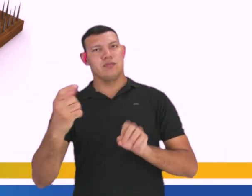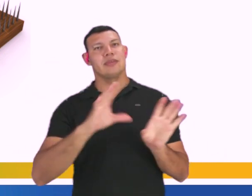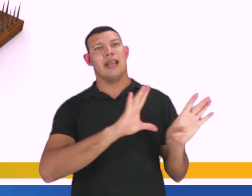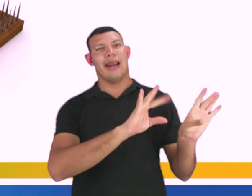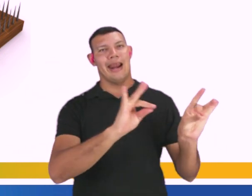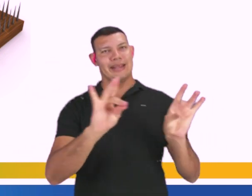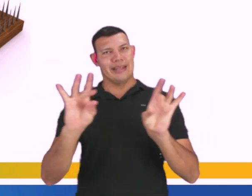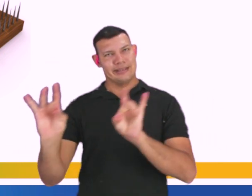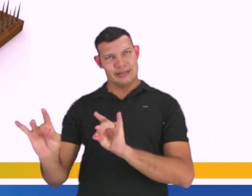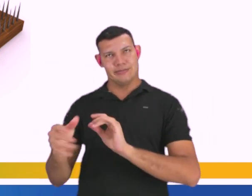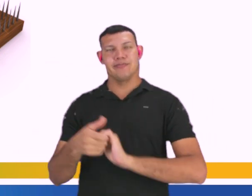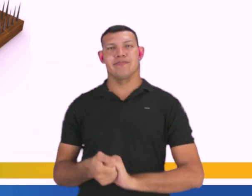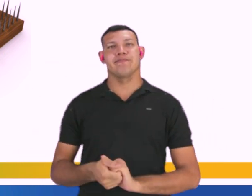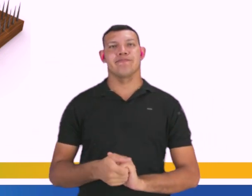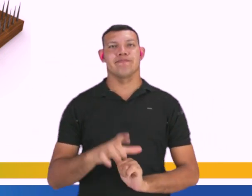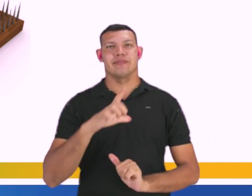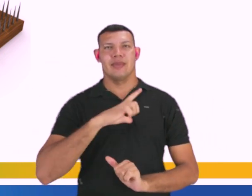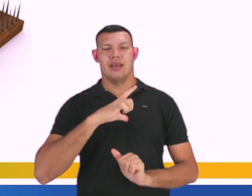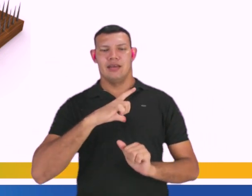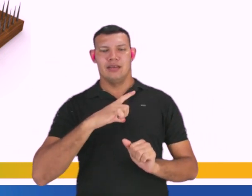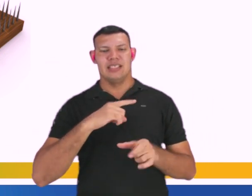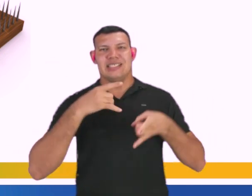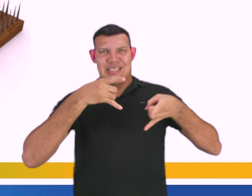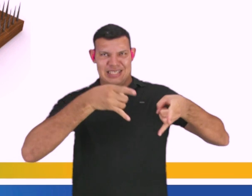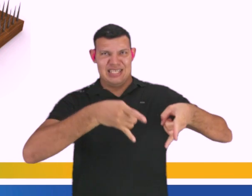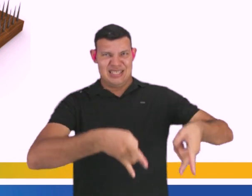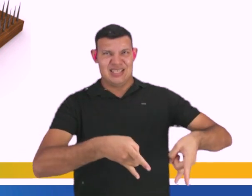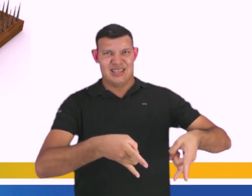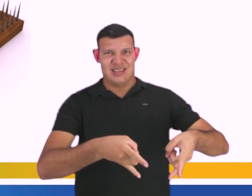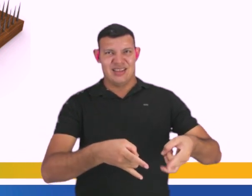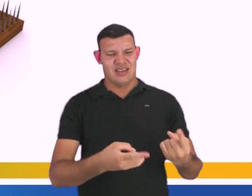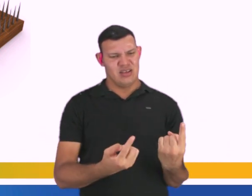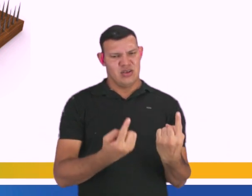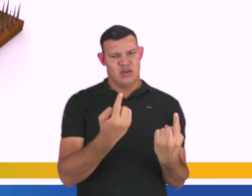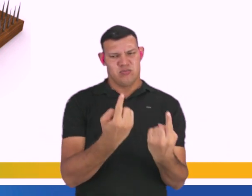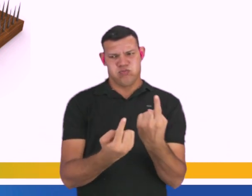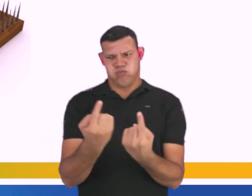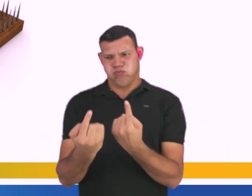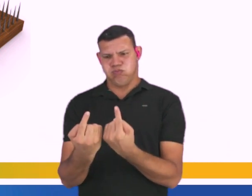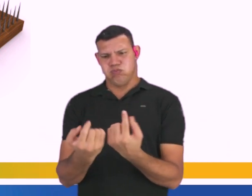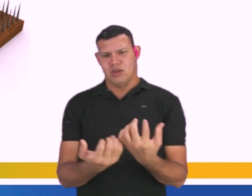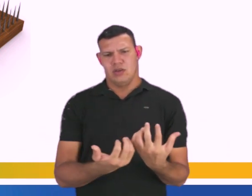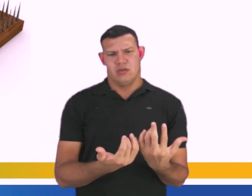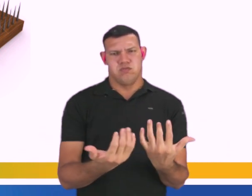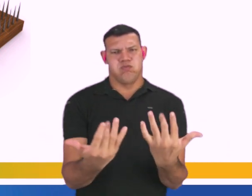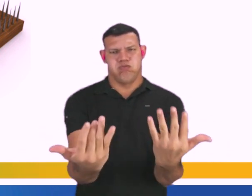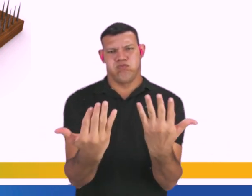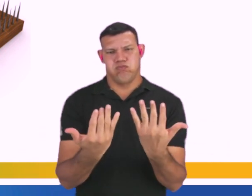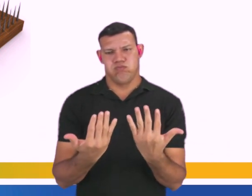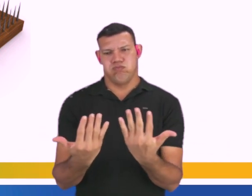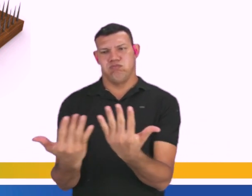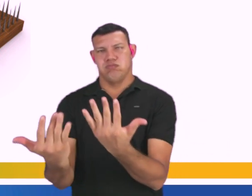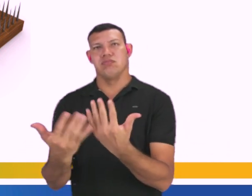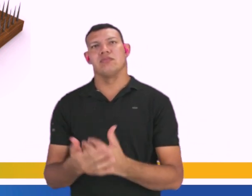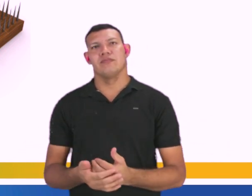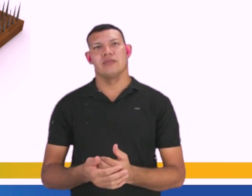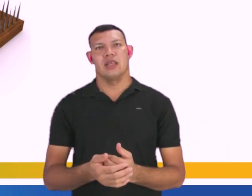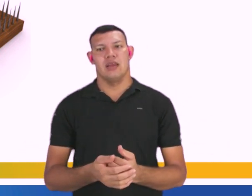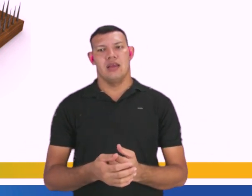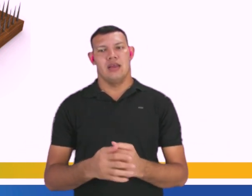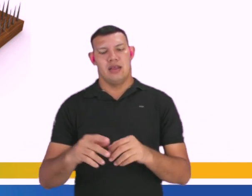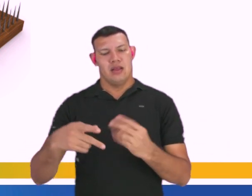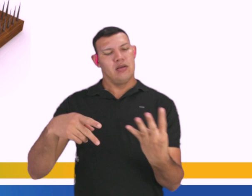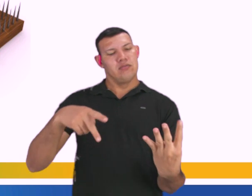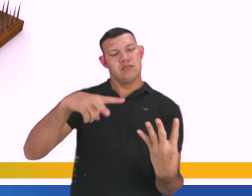quê? Tem aquela cama com com materiais pontiagudos, que pode ser, por exemplo, prego, e tem uma pessoa deitada ali em